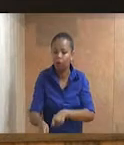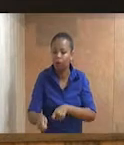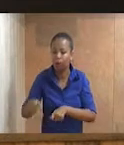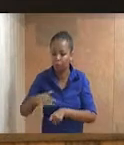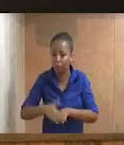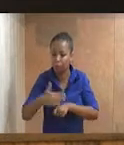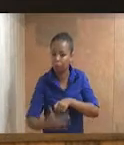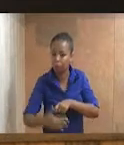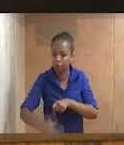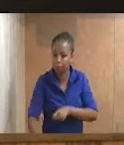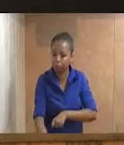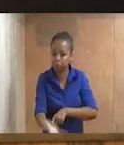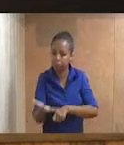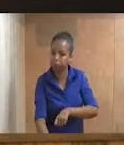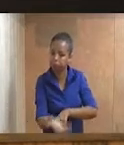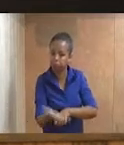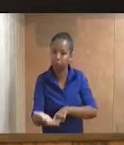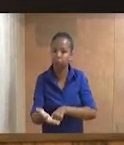buraco das ruas.